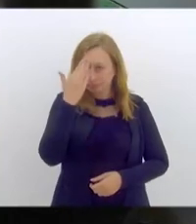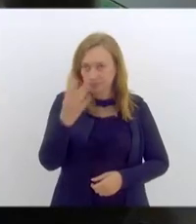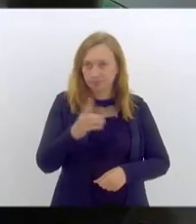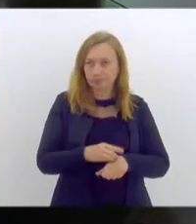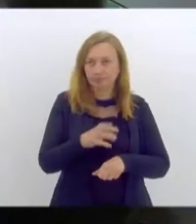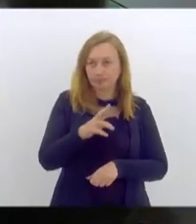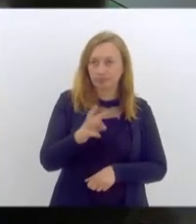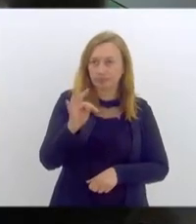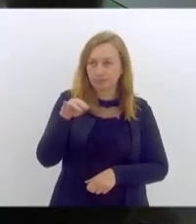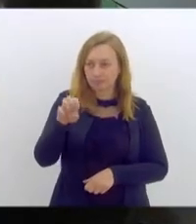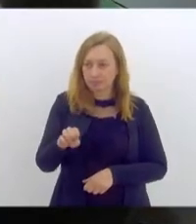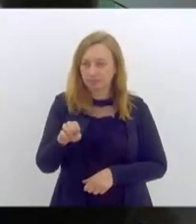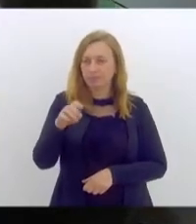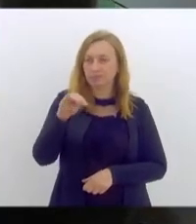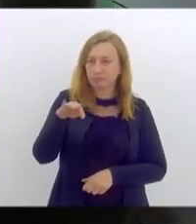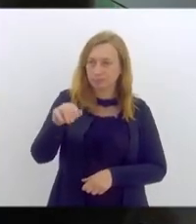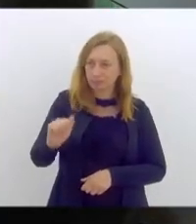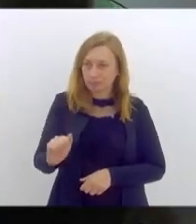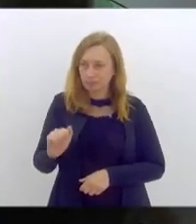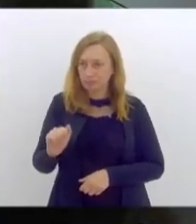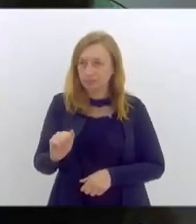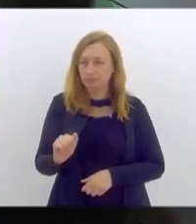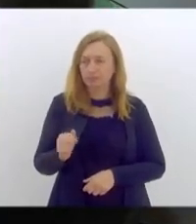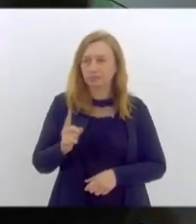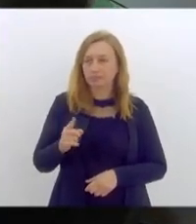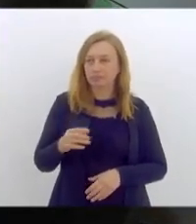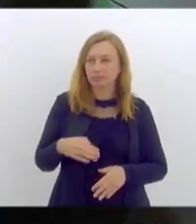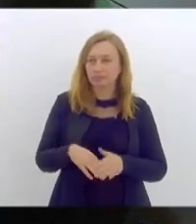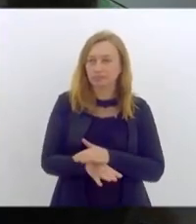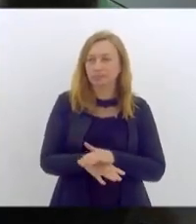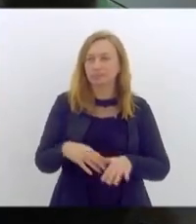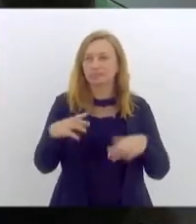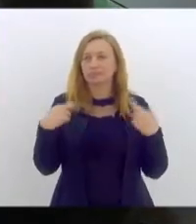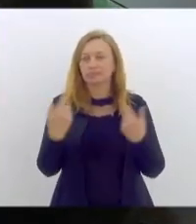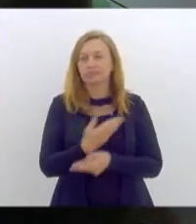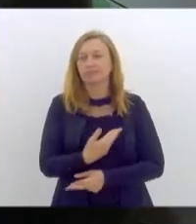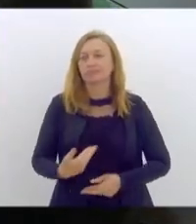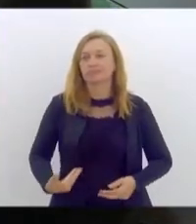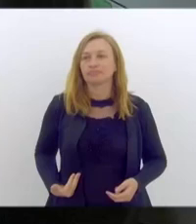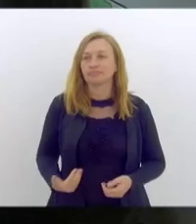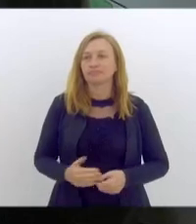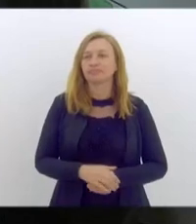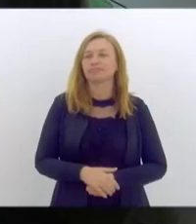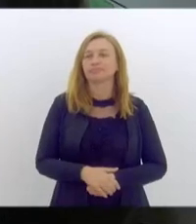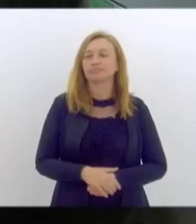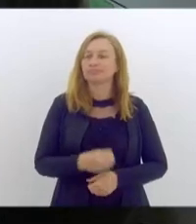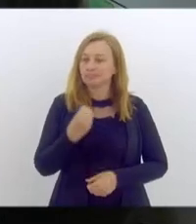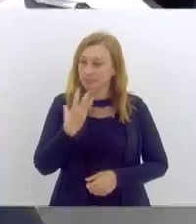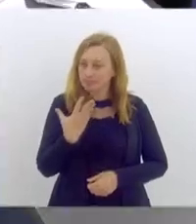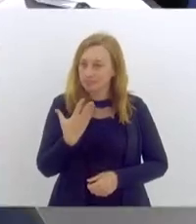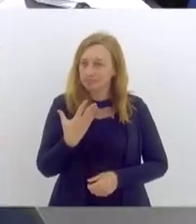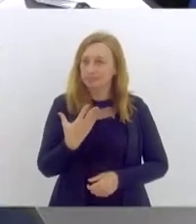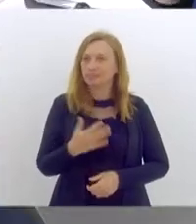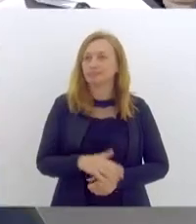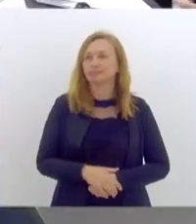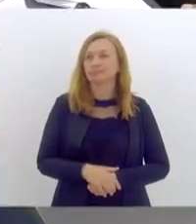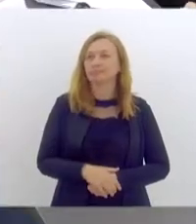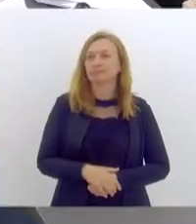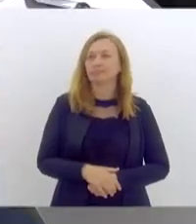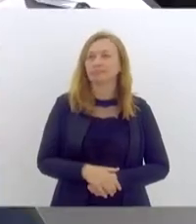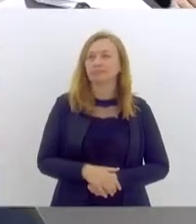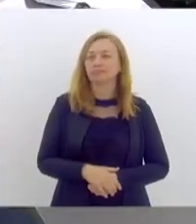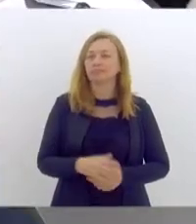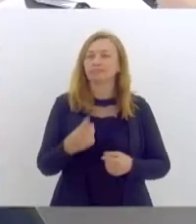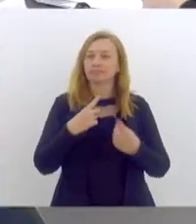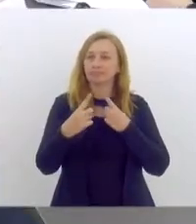a doutora Tatiana e a Tatiane que não estão aqui acostumadas com audiência pública a presença foi bom e função